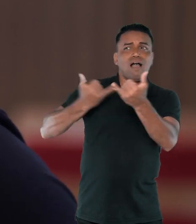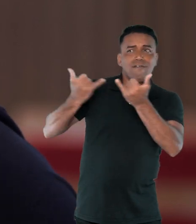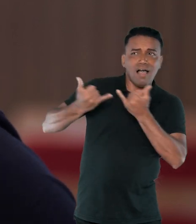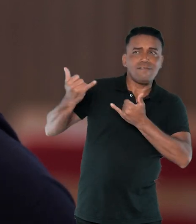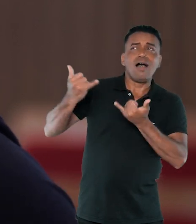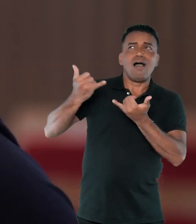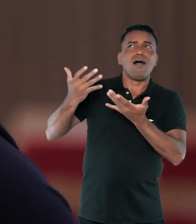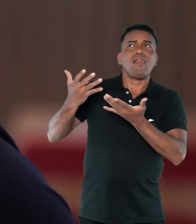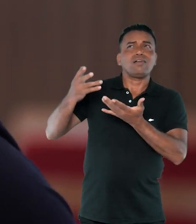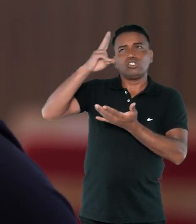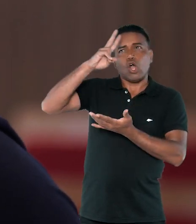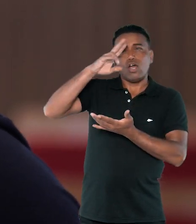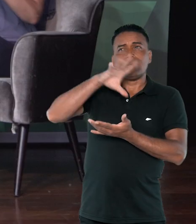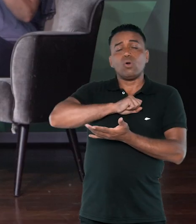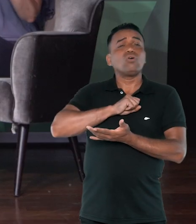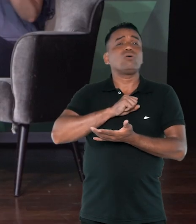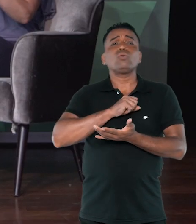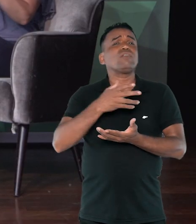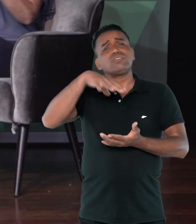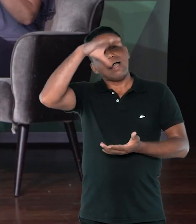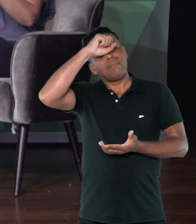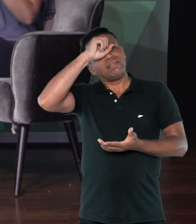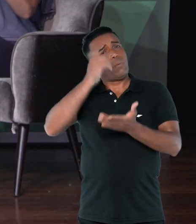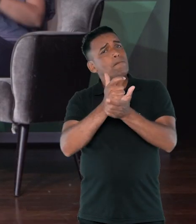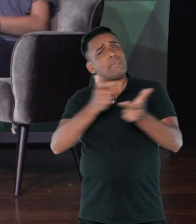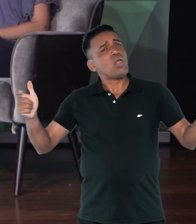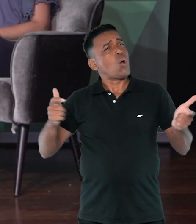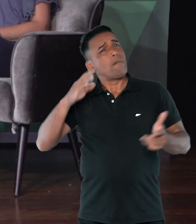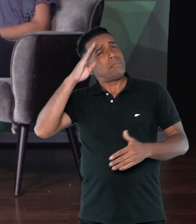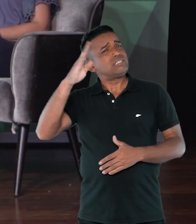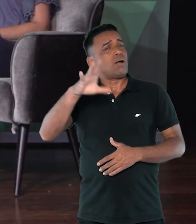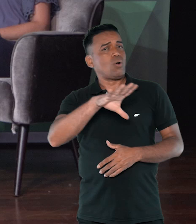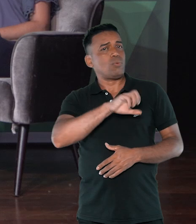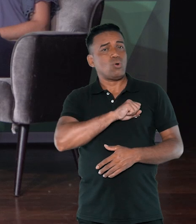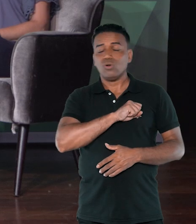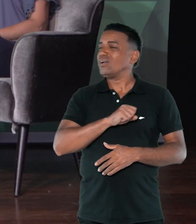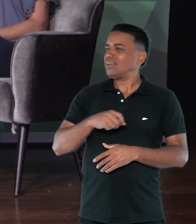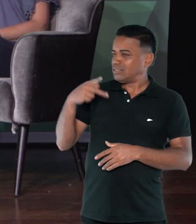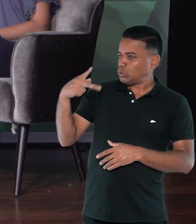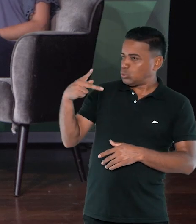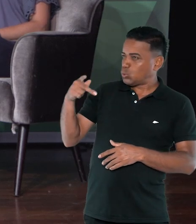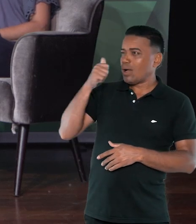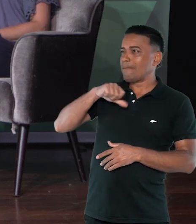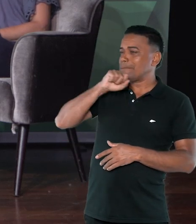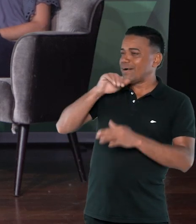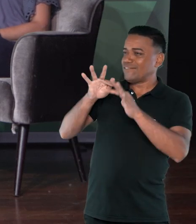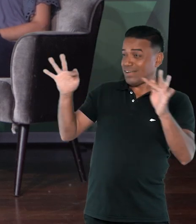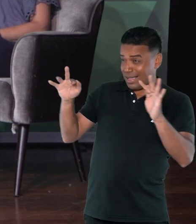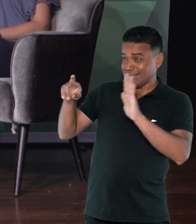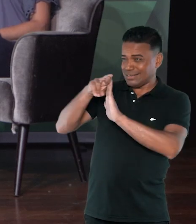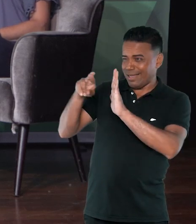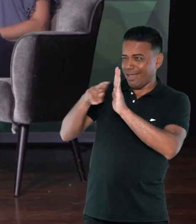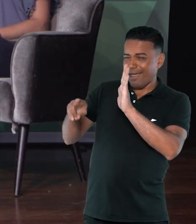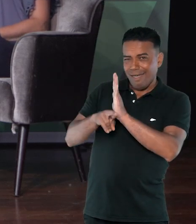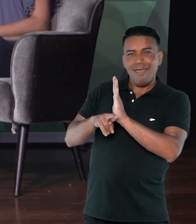né? Isso. Carpinejar, escreveu isso num guardanapo, eu passei para ele. O que eu mais aprendi